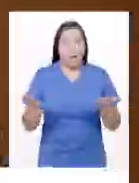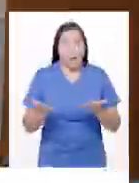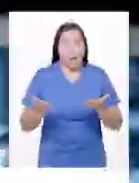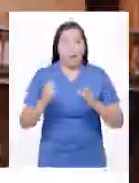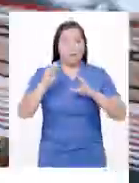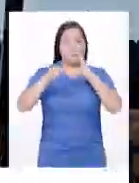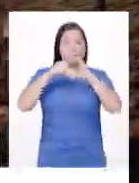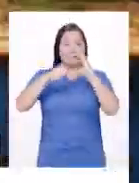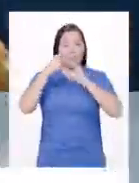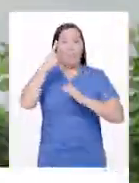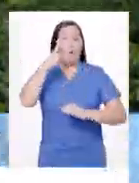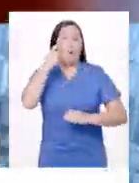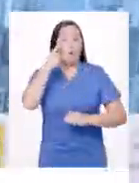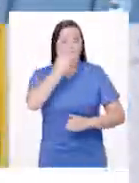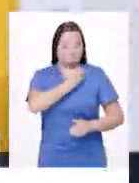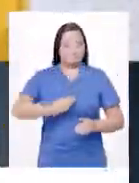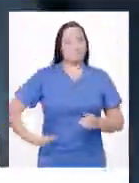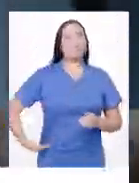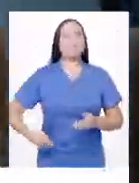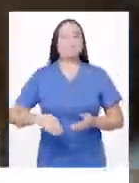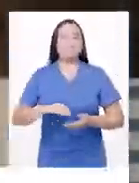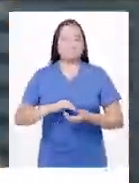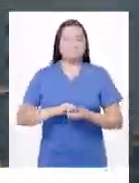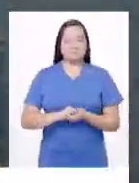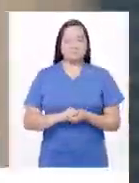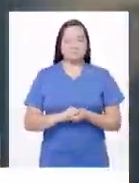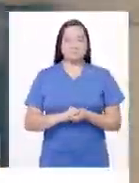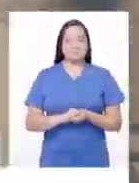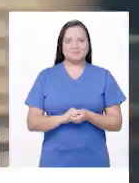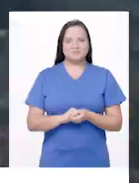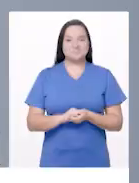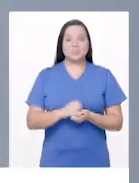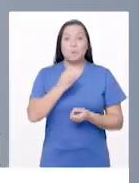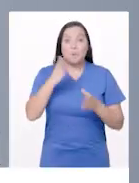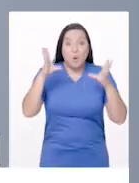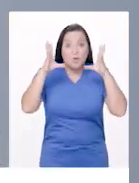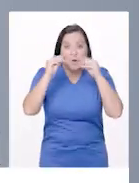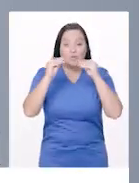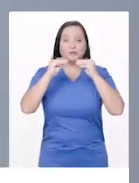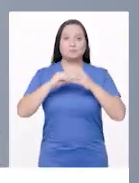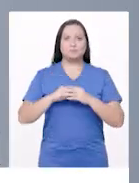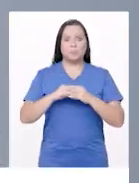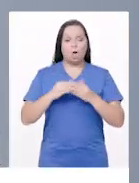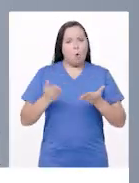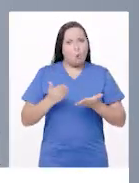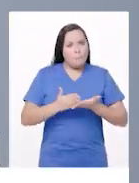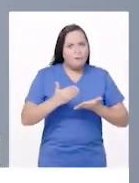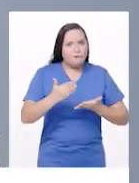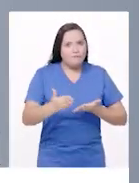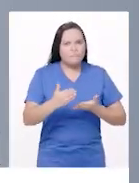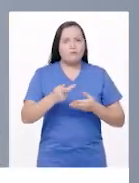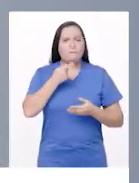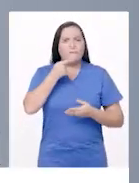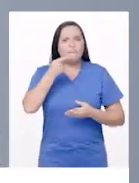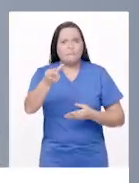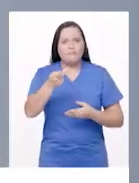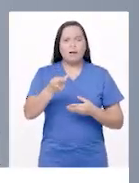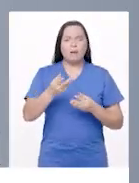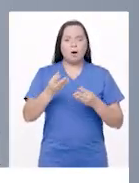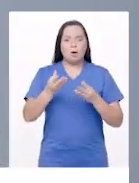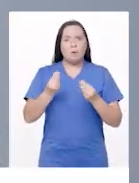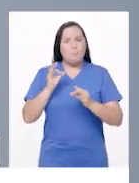Começa agora o programa João Dória Governador. Boa noite, pessoal. Daqui para frente, nós vamos falar sobre uma